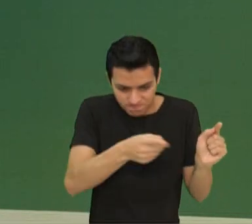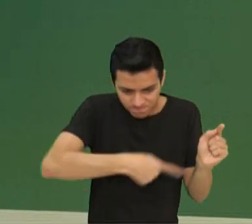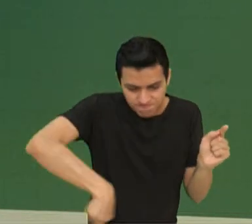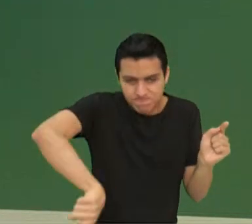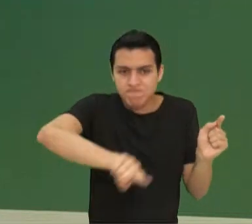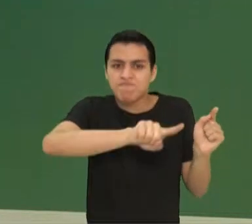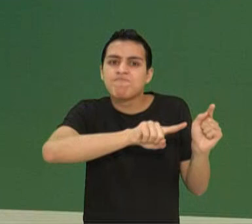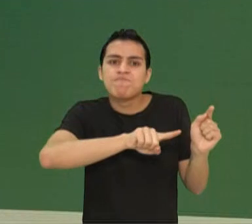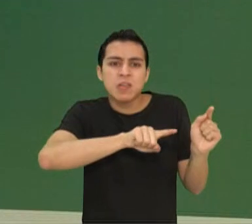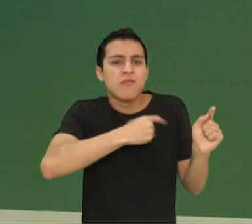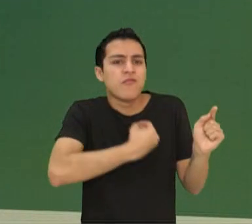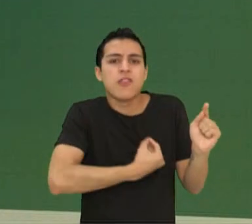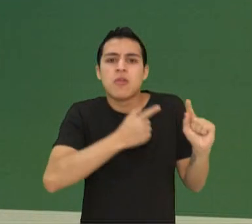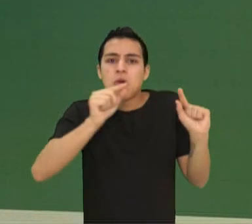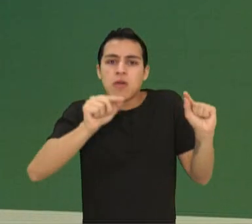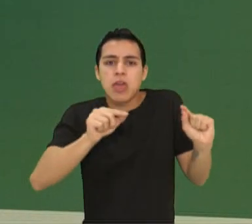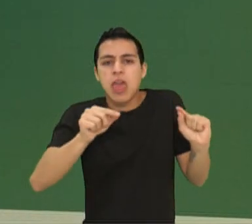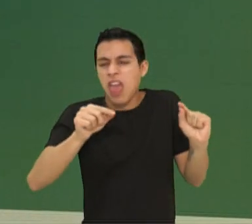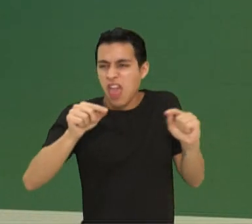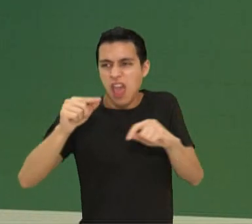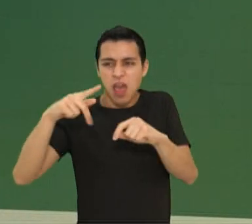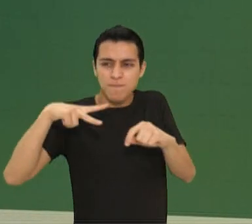dessa exploração,